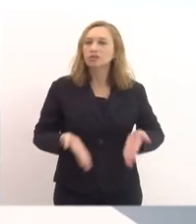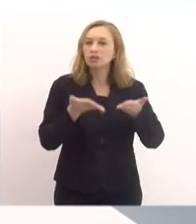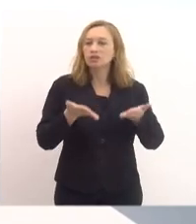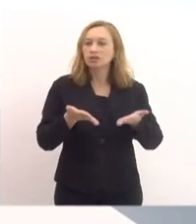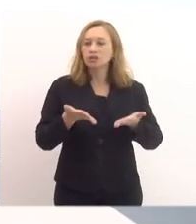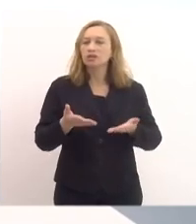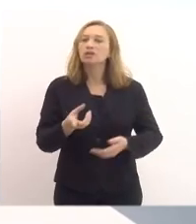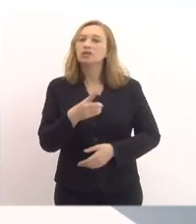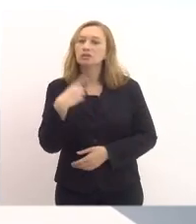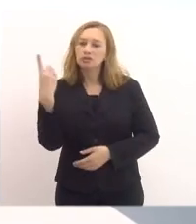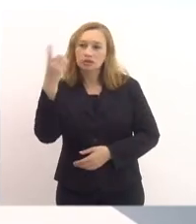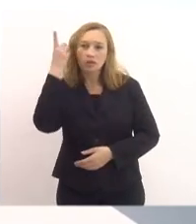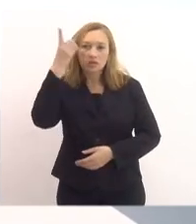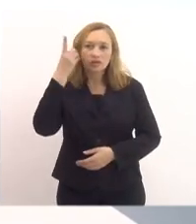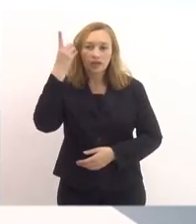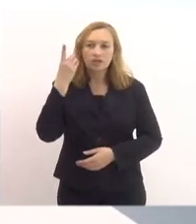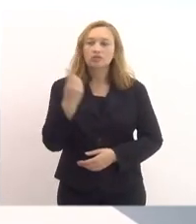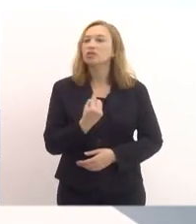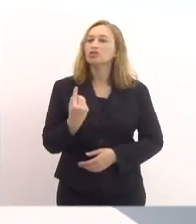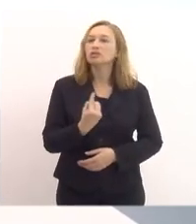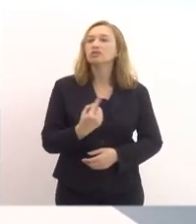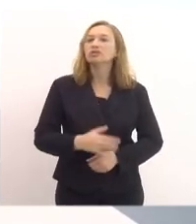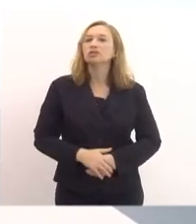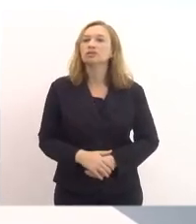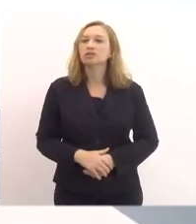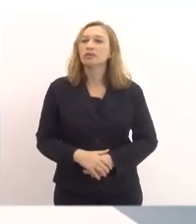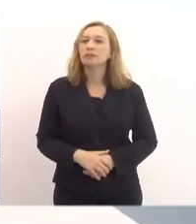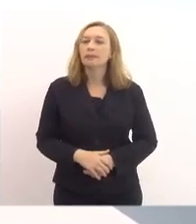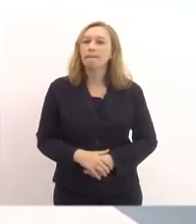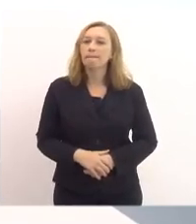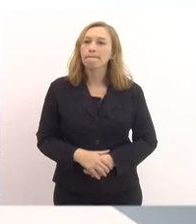do nosso deputado. E...